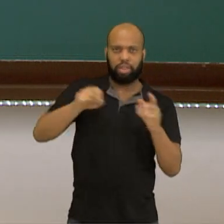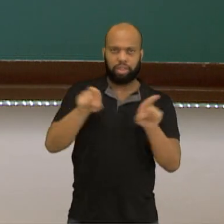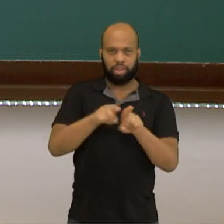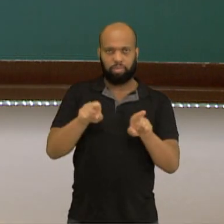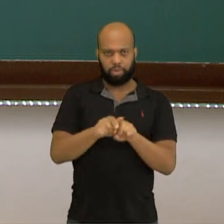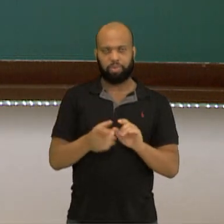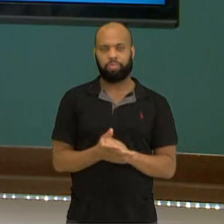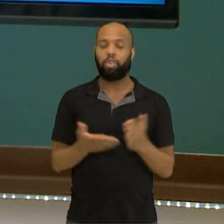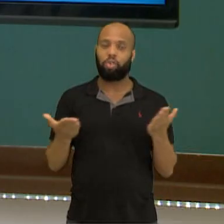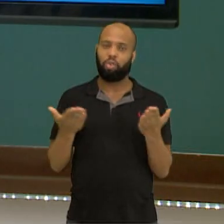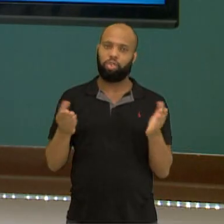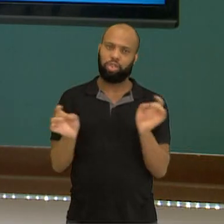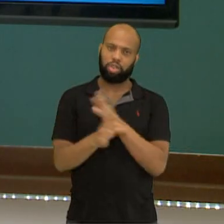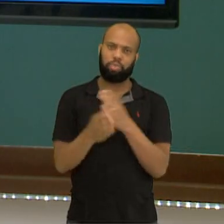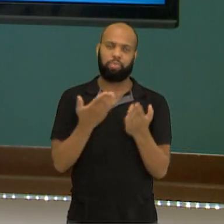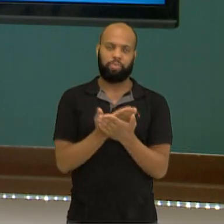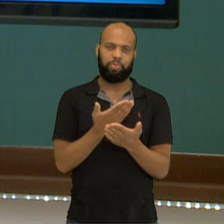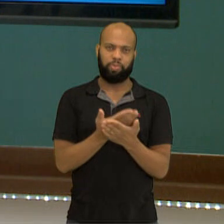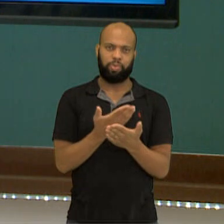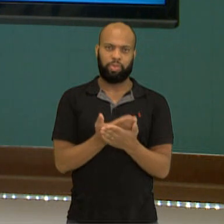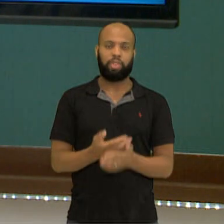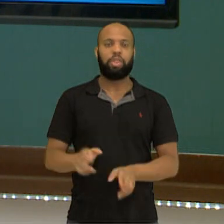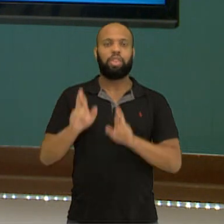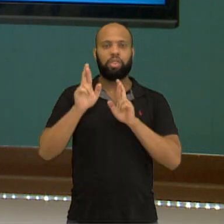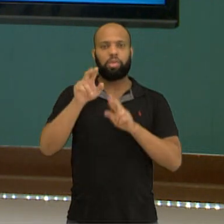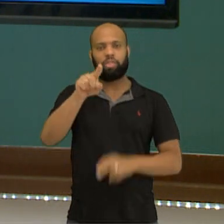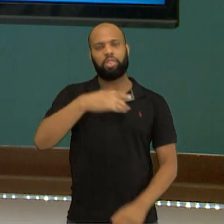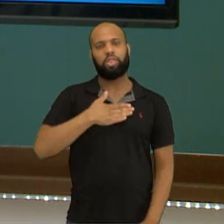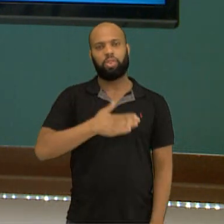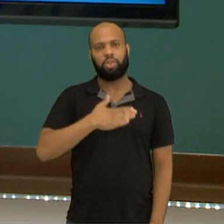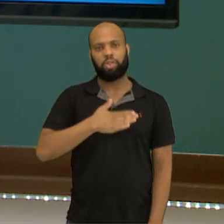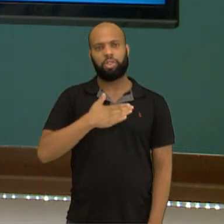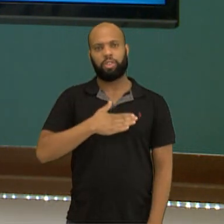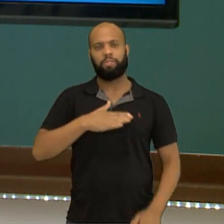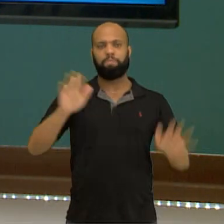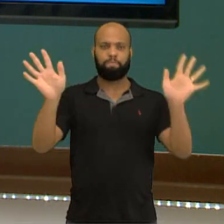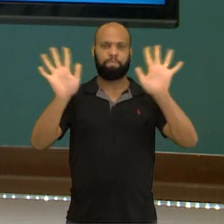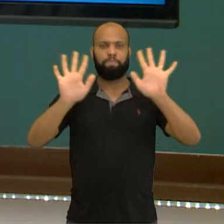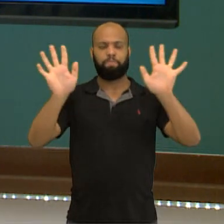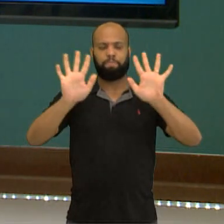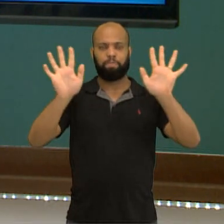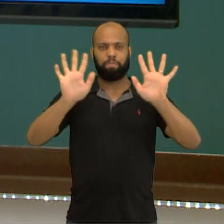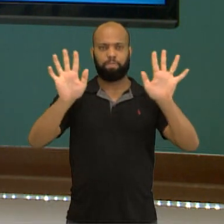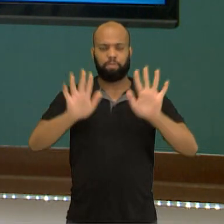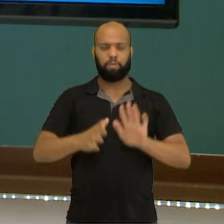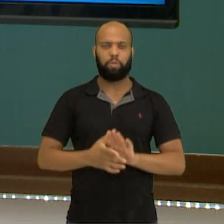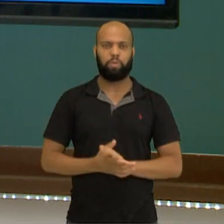Com isso a gente finaliza a aula e espero que tenham gostado. Um até breve da prof.